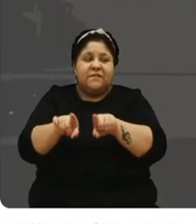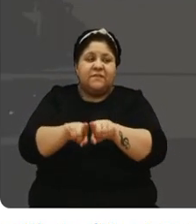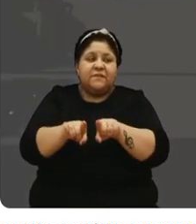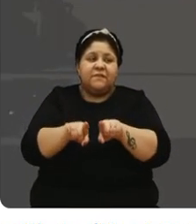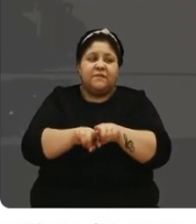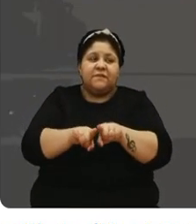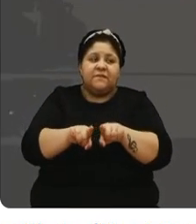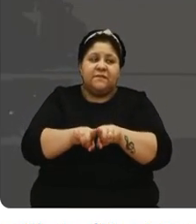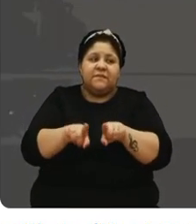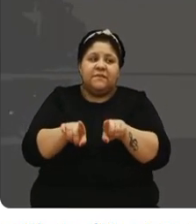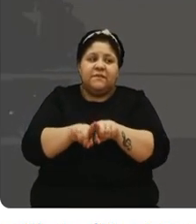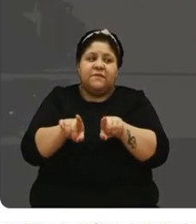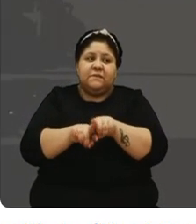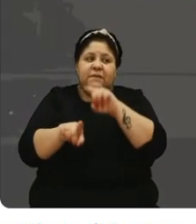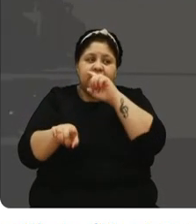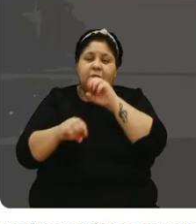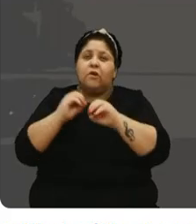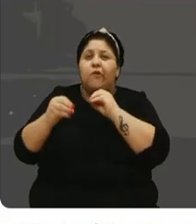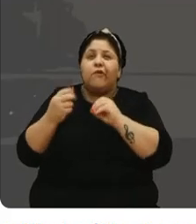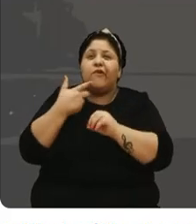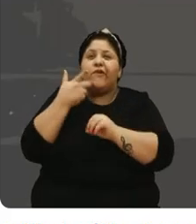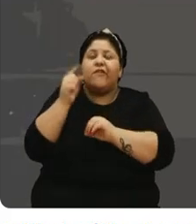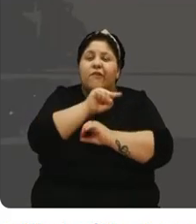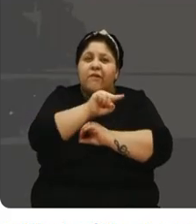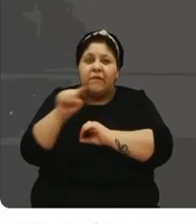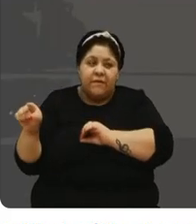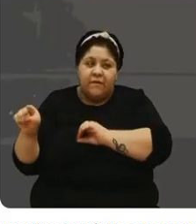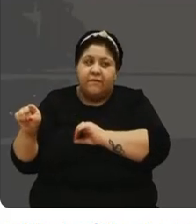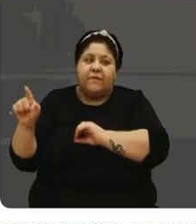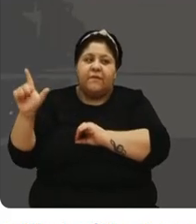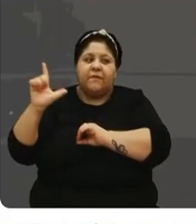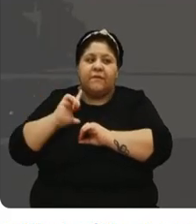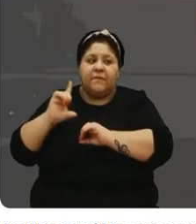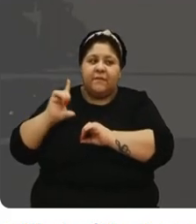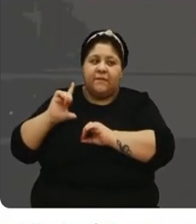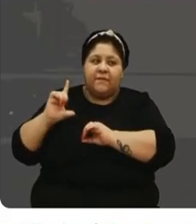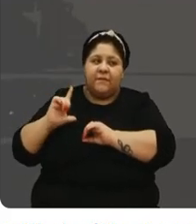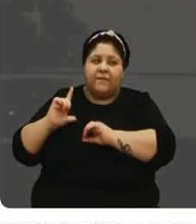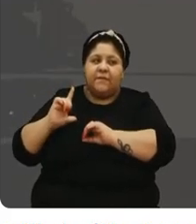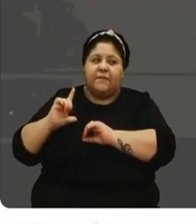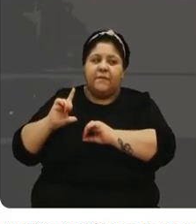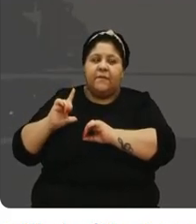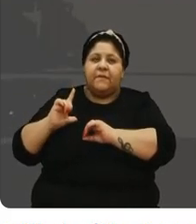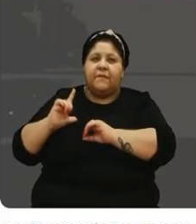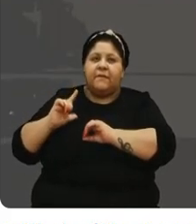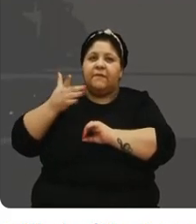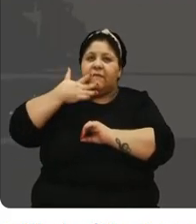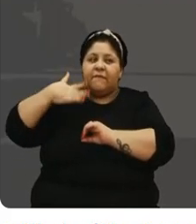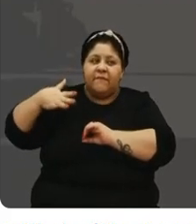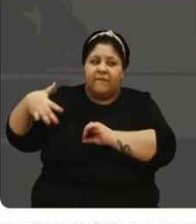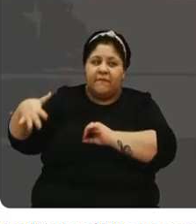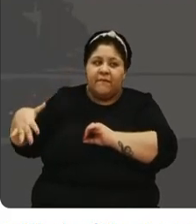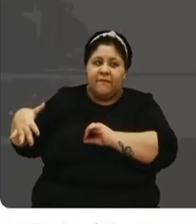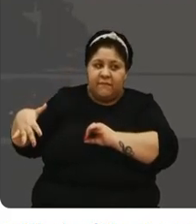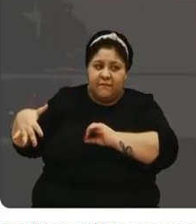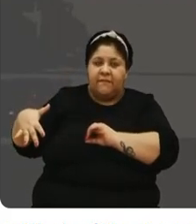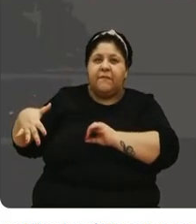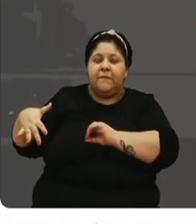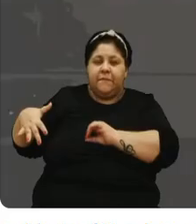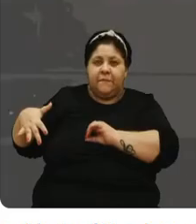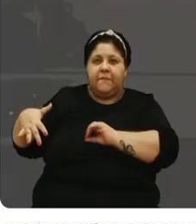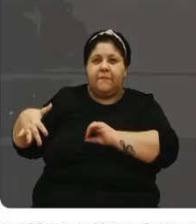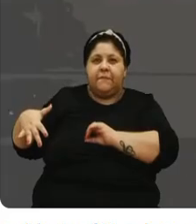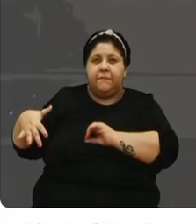também. Então, o que eu quero falar aqui? Eu tenho uma criança com mioglobina alta que...